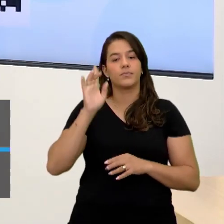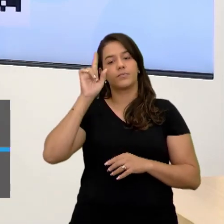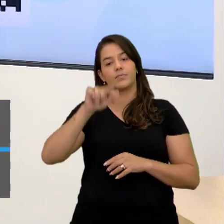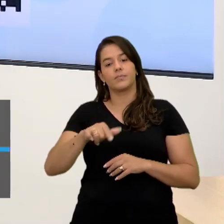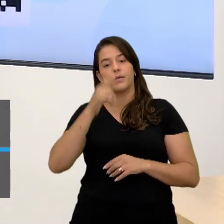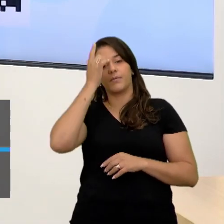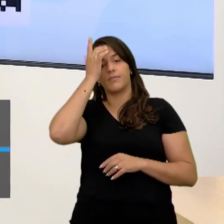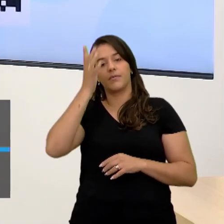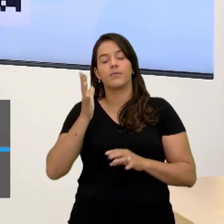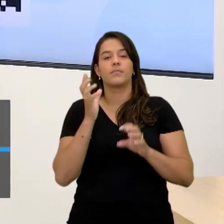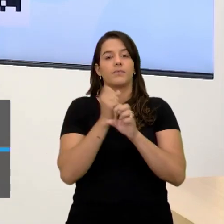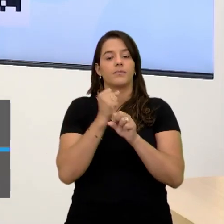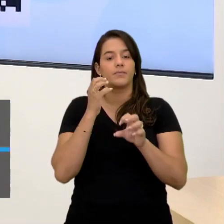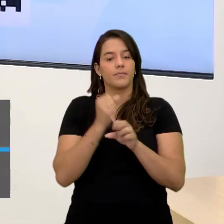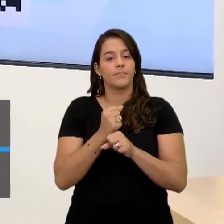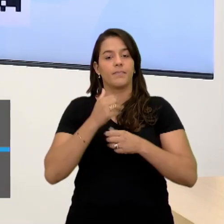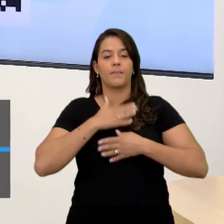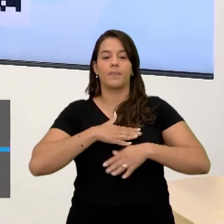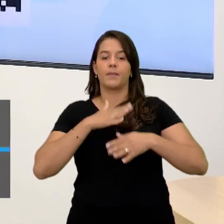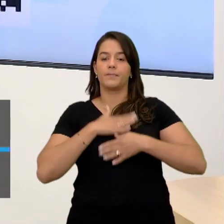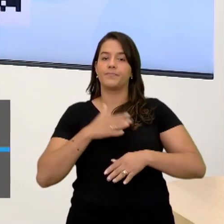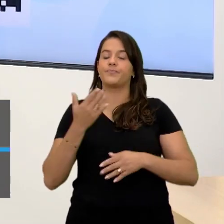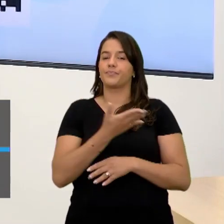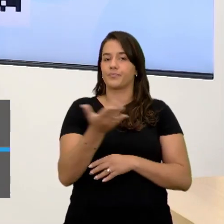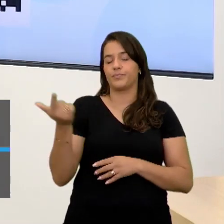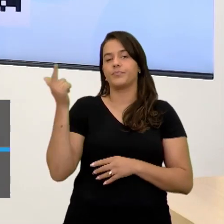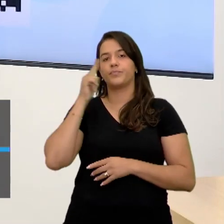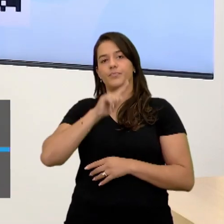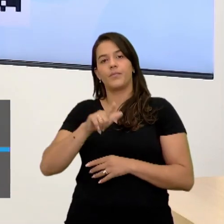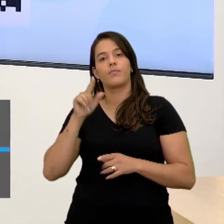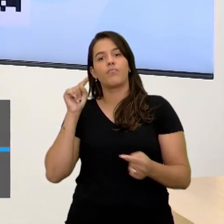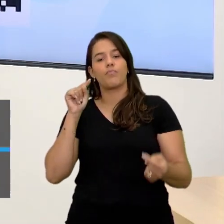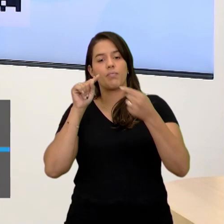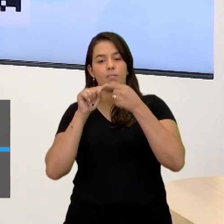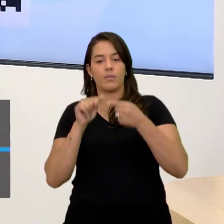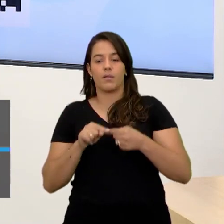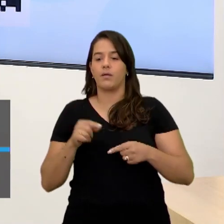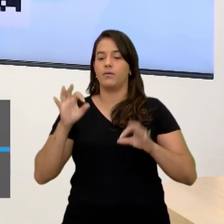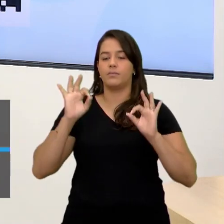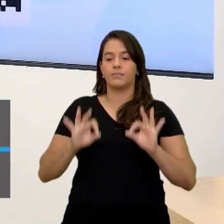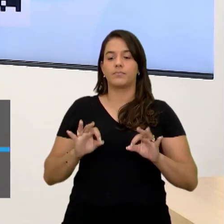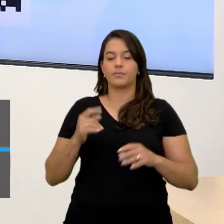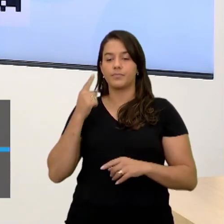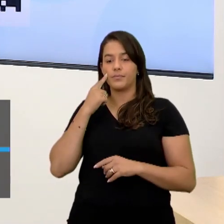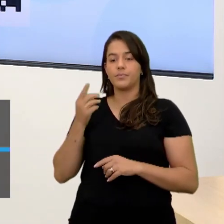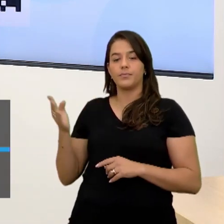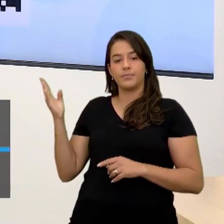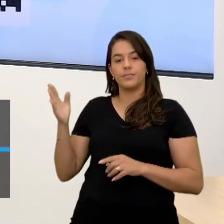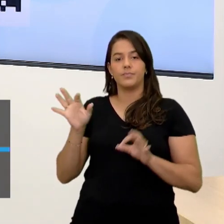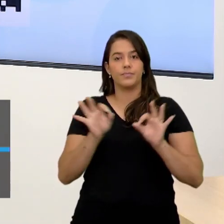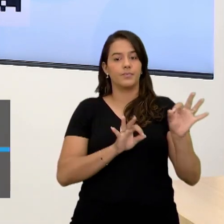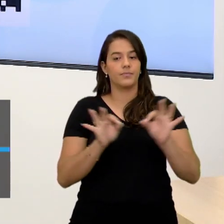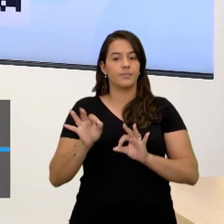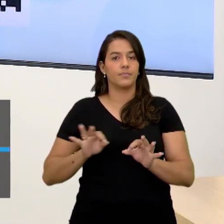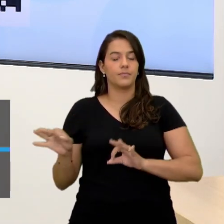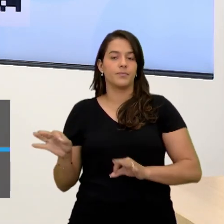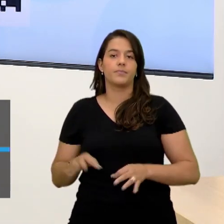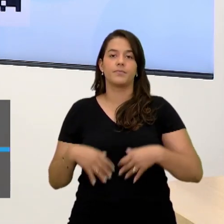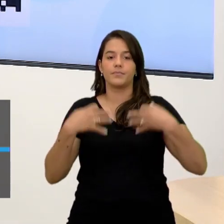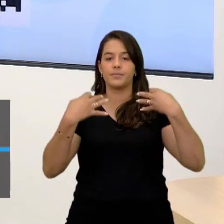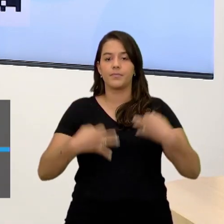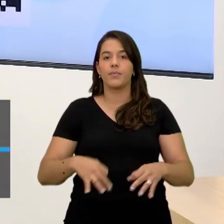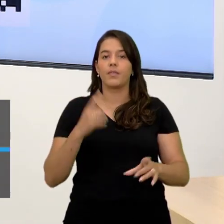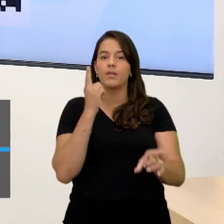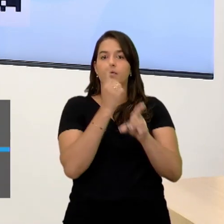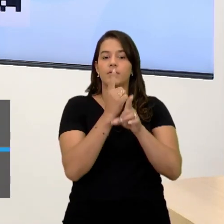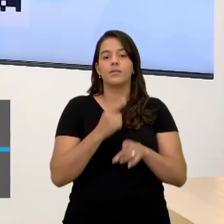faz uma conta de maneira tranquila, uma conta fácil, você consegue lidar direitinho. Tá aqui, ó, na tela, você consegue fazer a leitura e acha fácil.